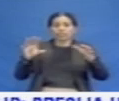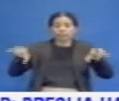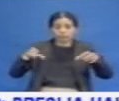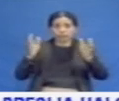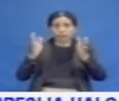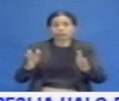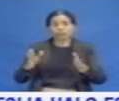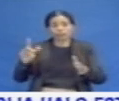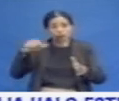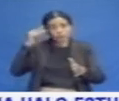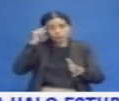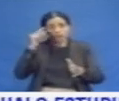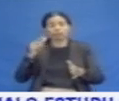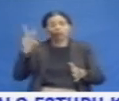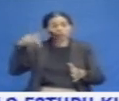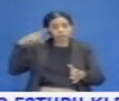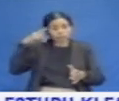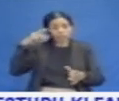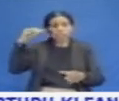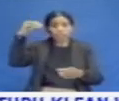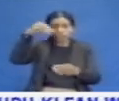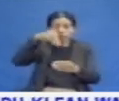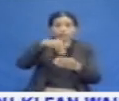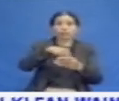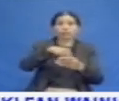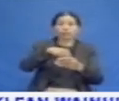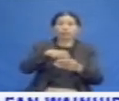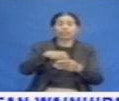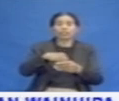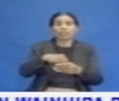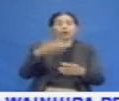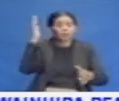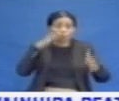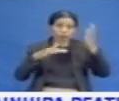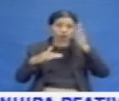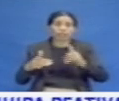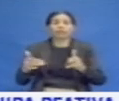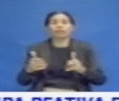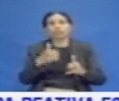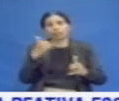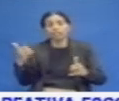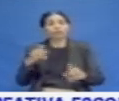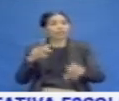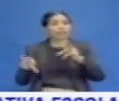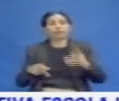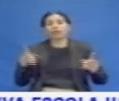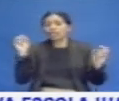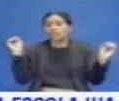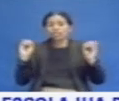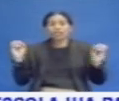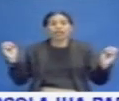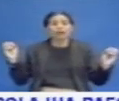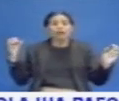sira quando envolve iha caso selo nem malabrar não é para tu crítica, não é ainda nem